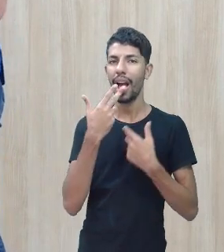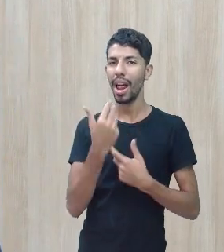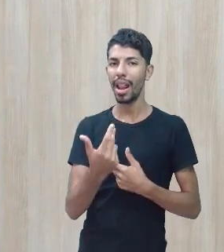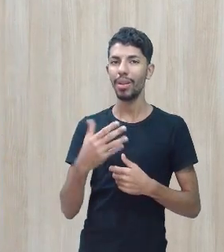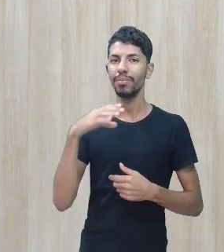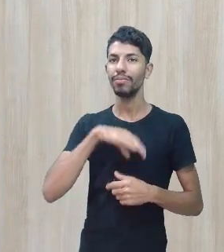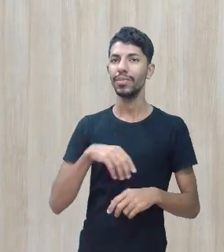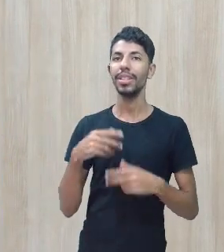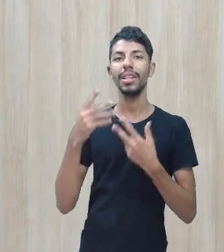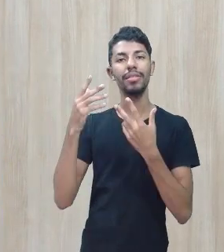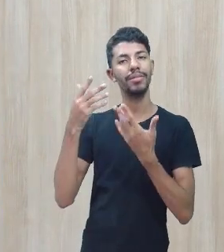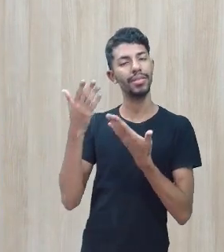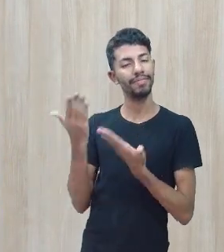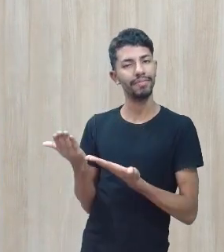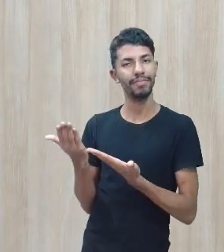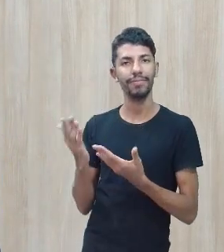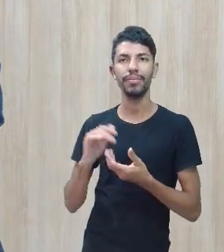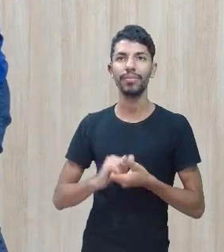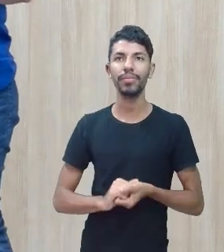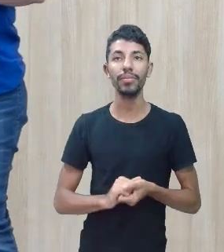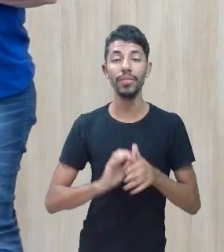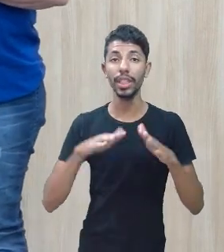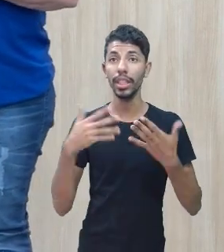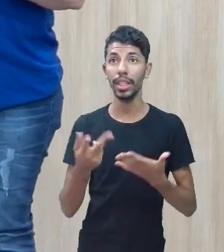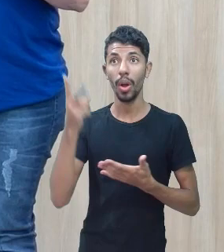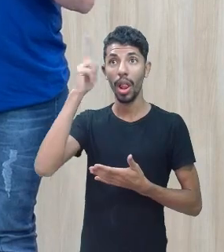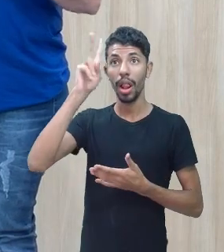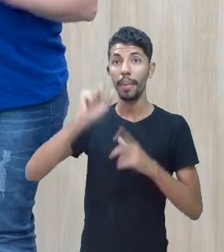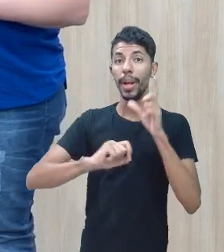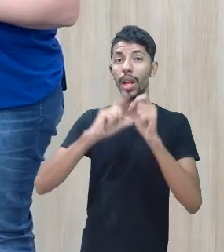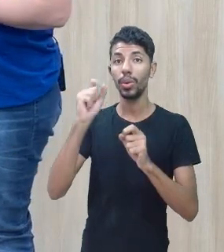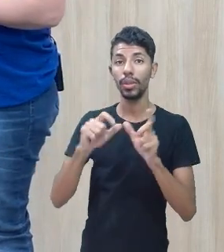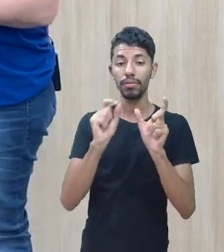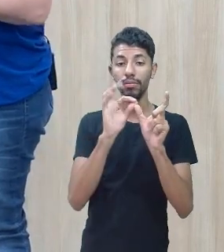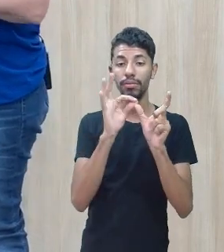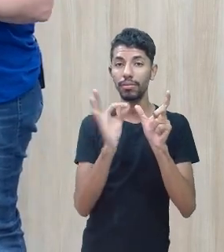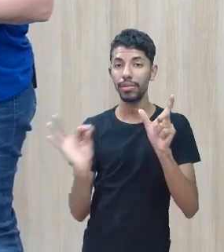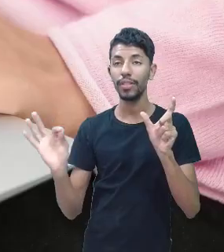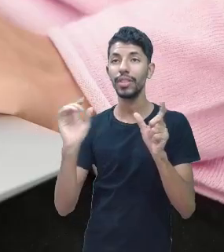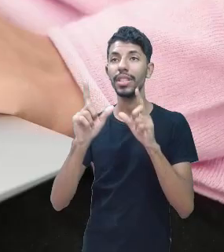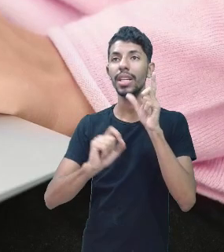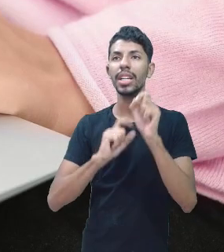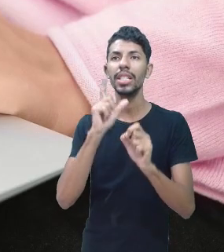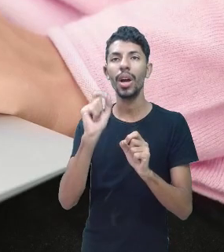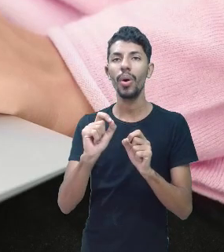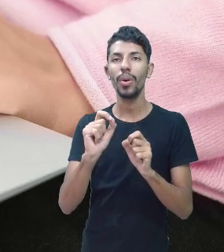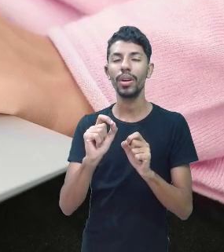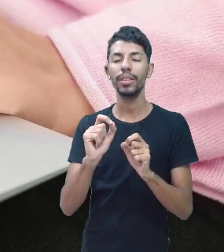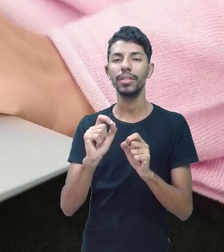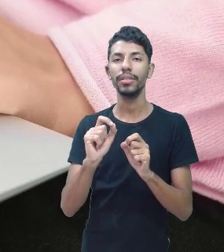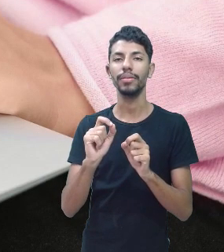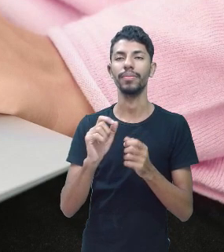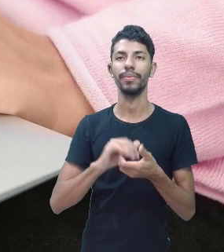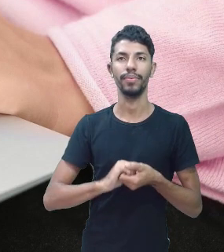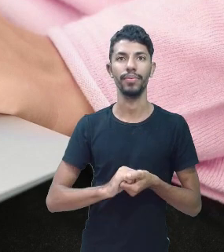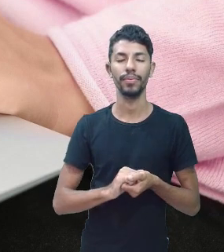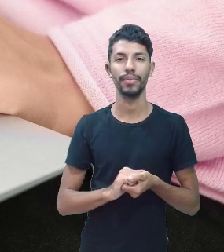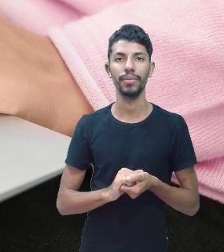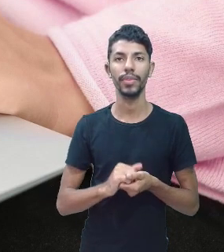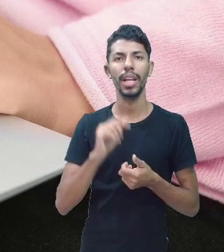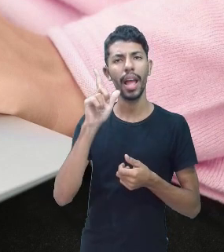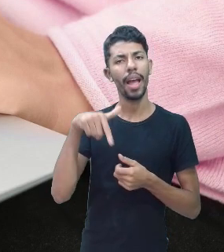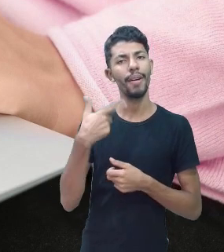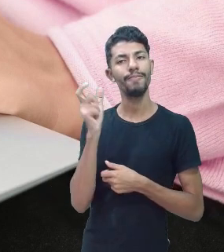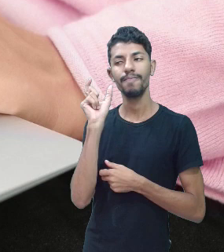seguindo. Então, relembrando o que é morfossintaxe, na aula anterior, eu falei para vocês que morfossintaxe é